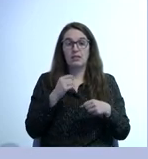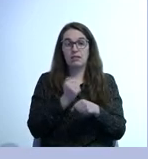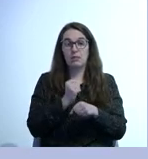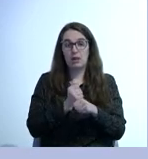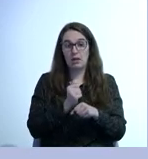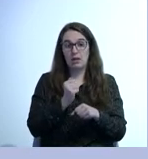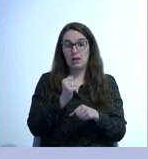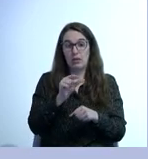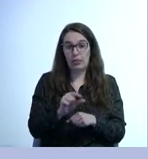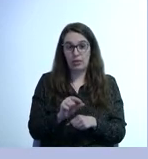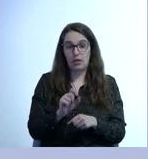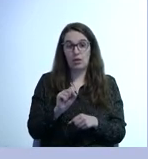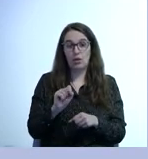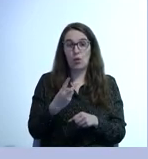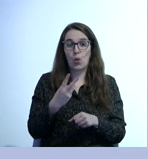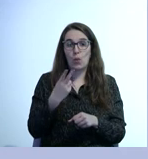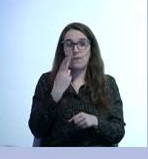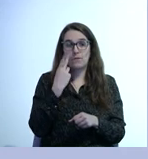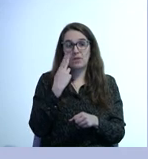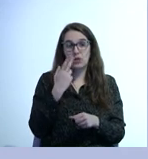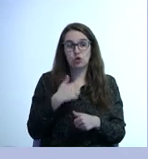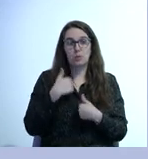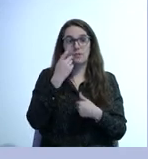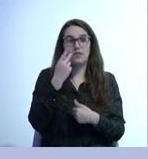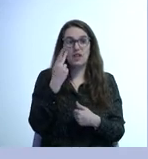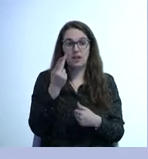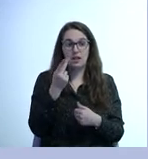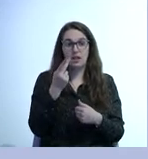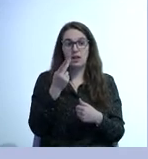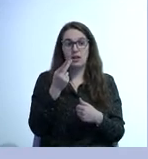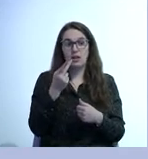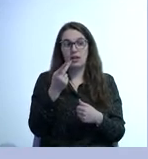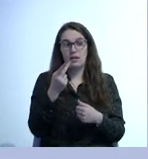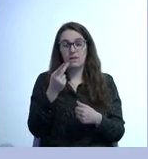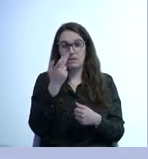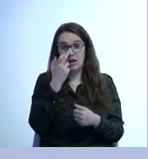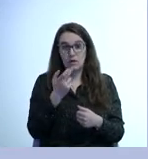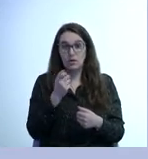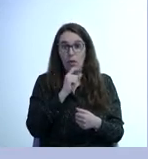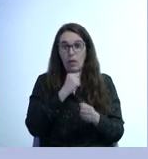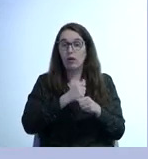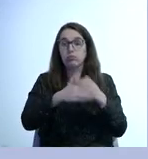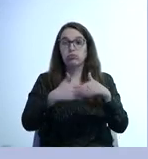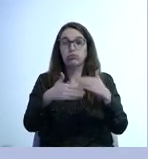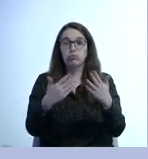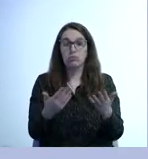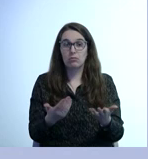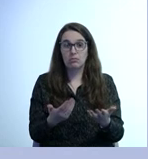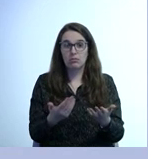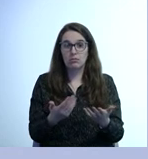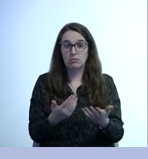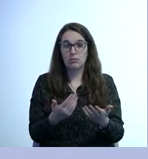de pagamento ou de sobrevivência menos recomendáveis é que pode fazer obra pública, não